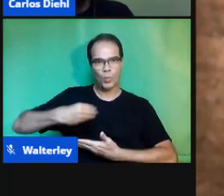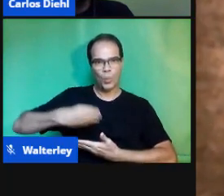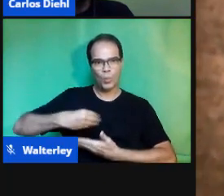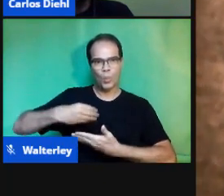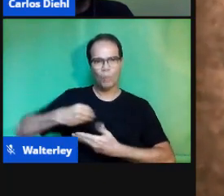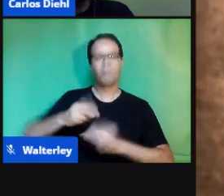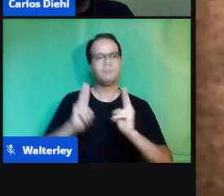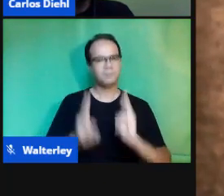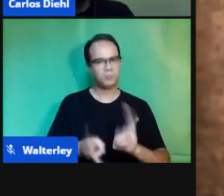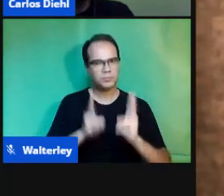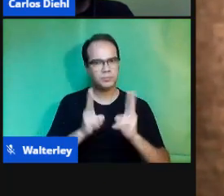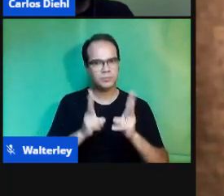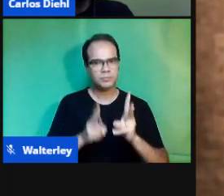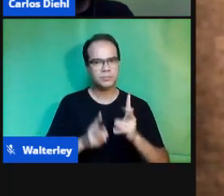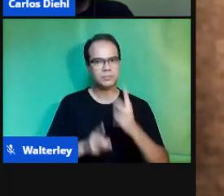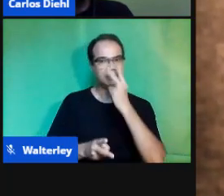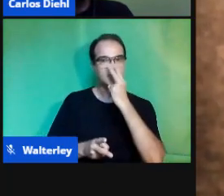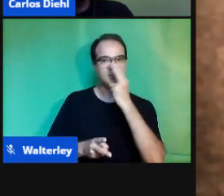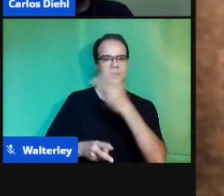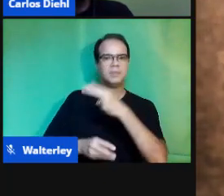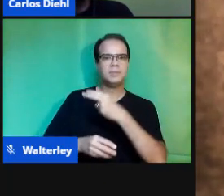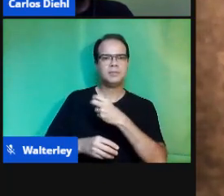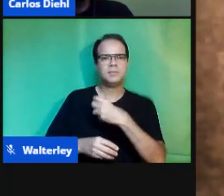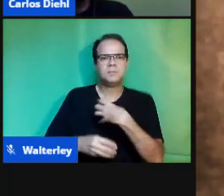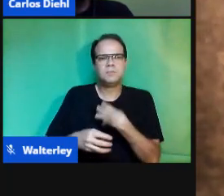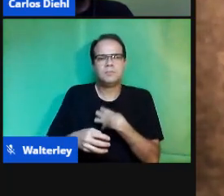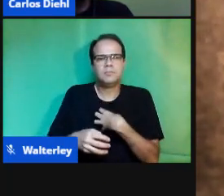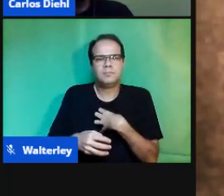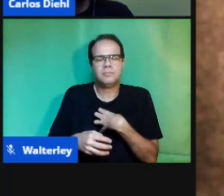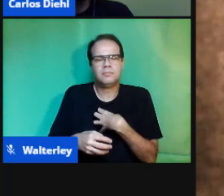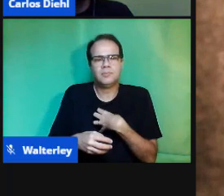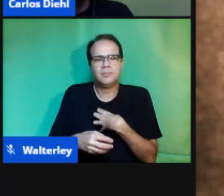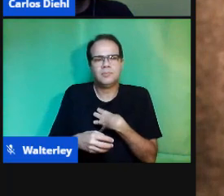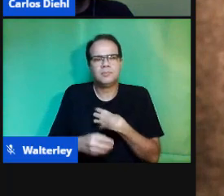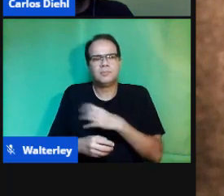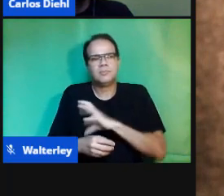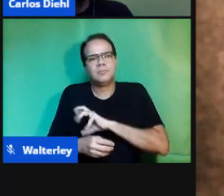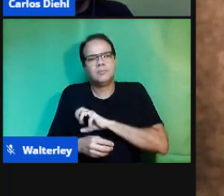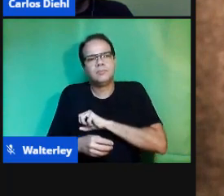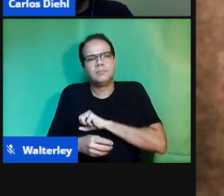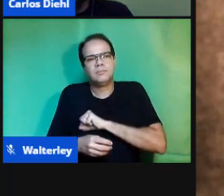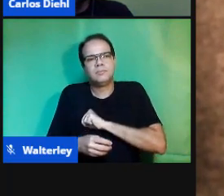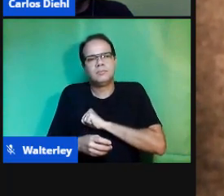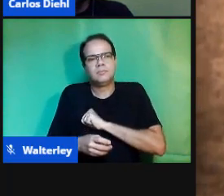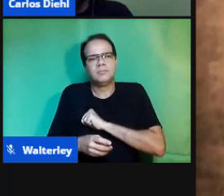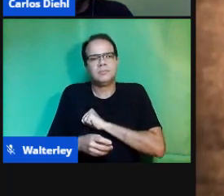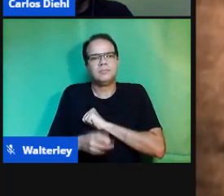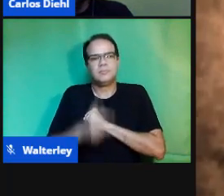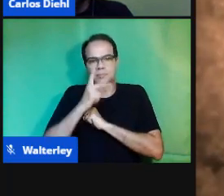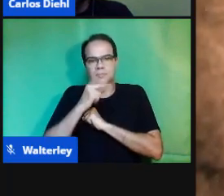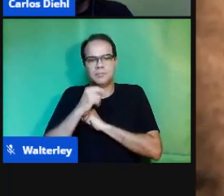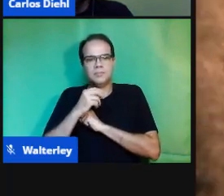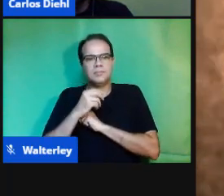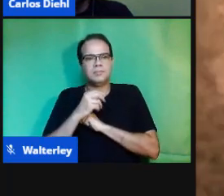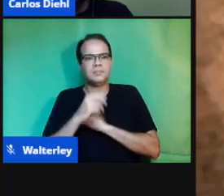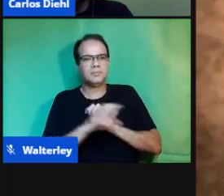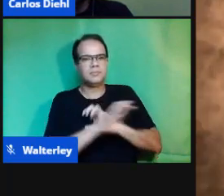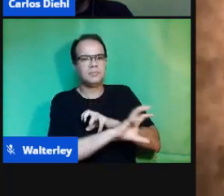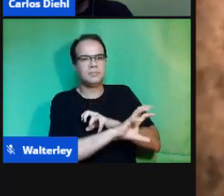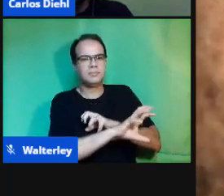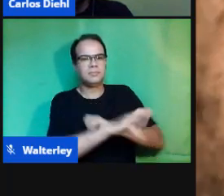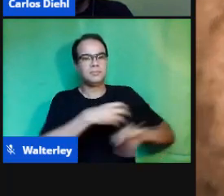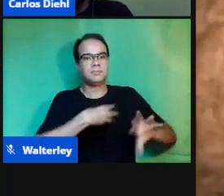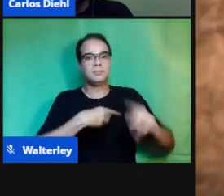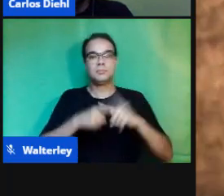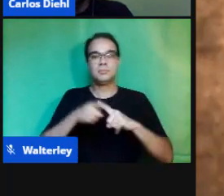O menino se apoia nela com afeto e intimidade. Ela provavelmente transferiu para ele o amor pelo filho que lhe foi